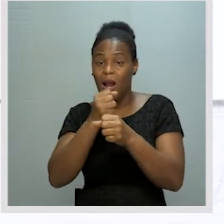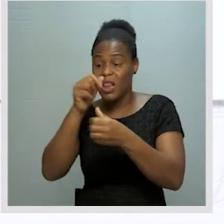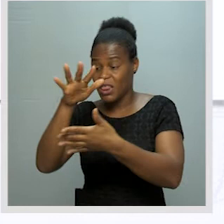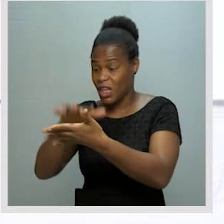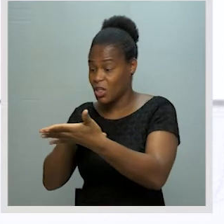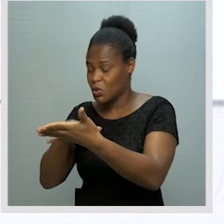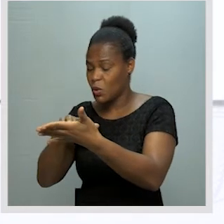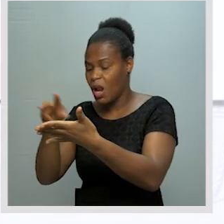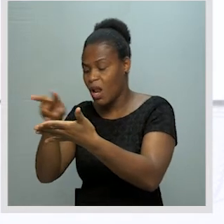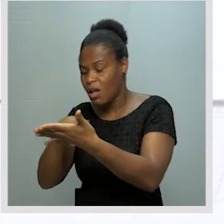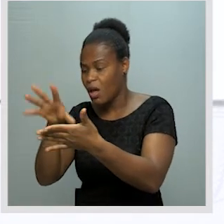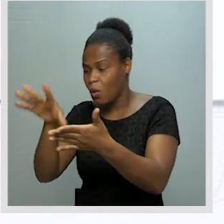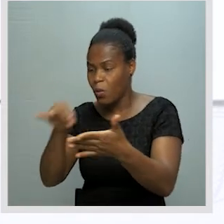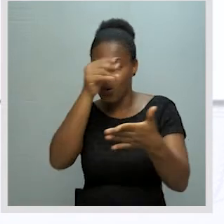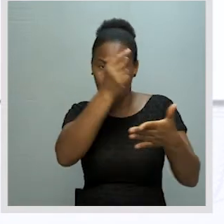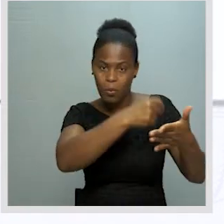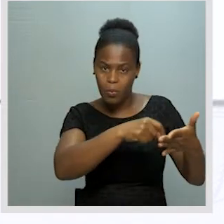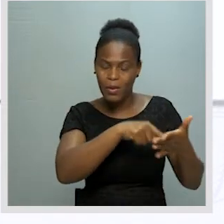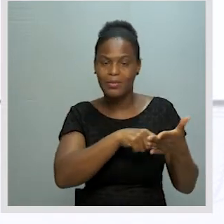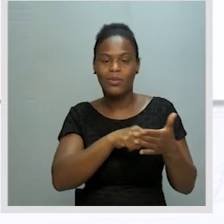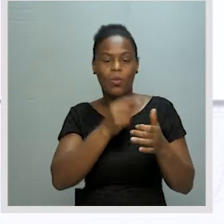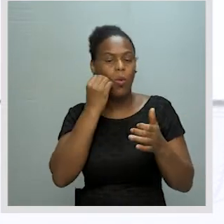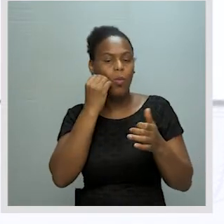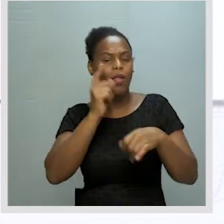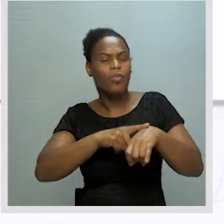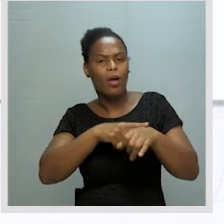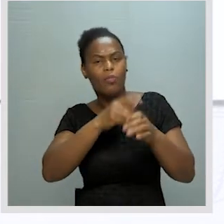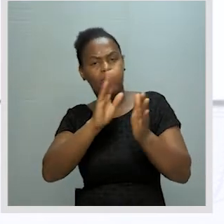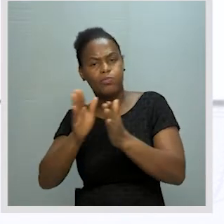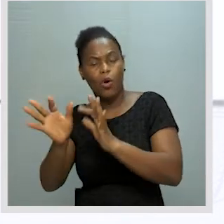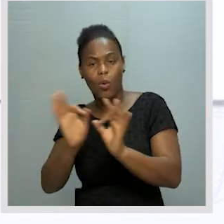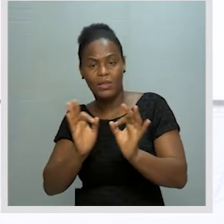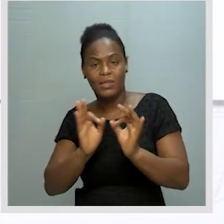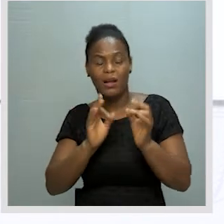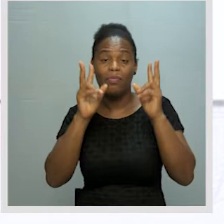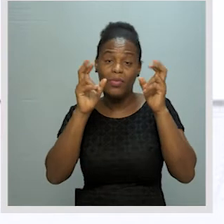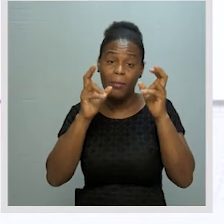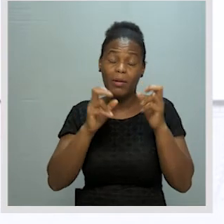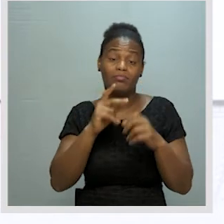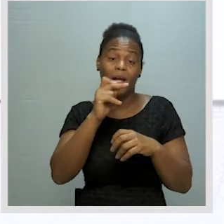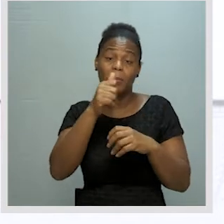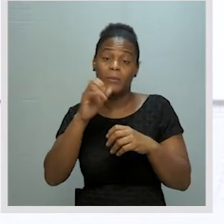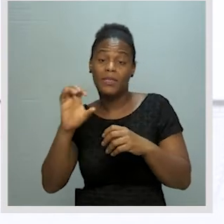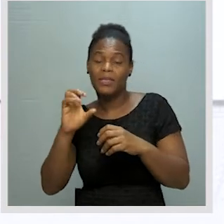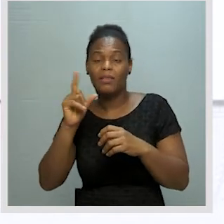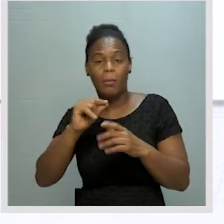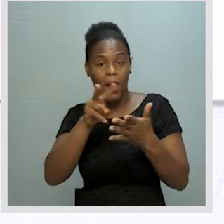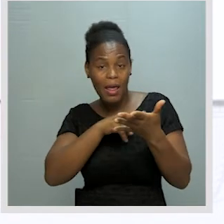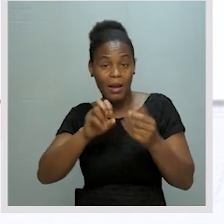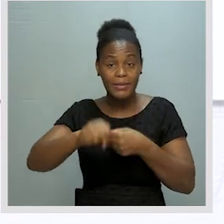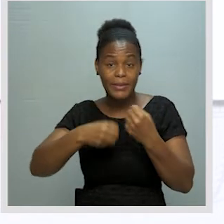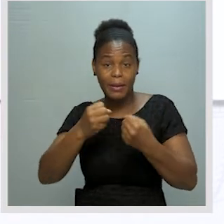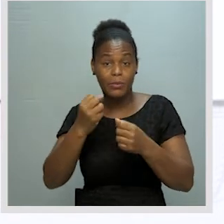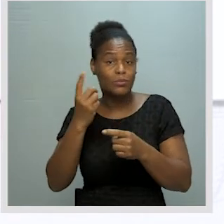nós devemos organizar as fichas de leitura? Por ordem cronológica, temática, alfabética. Falamos também da leitura dinâmica,